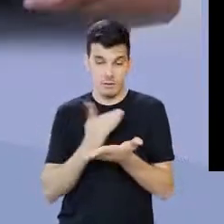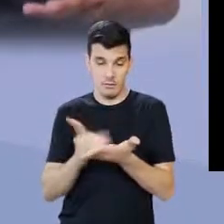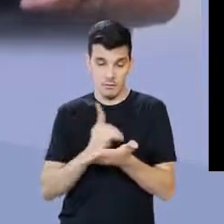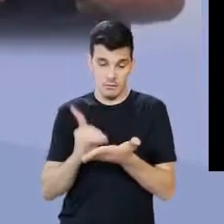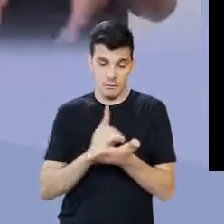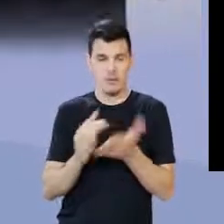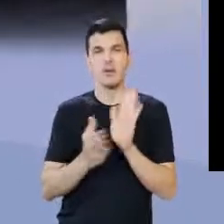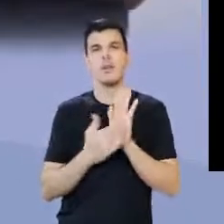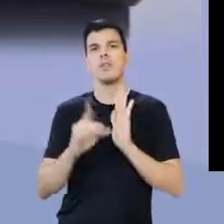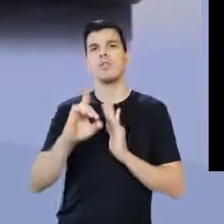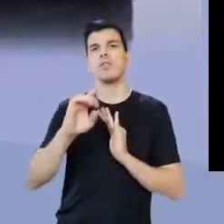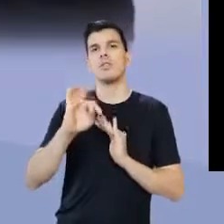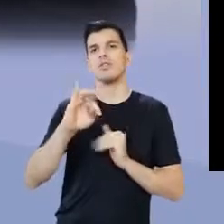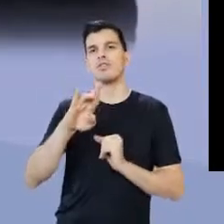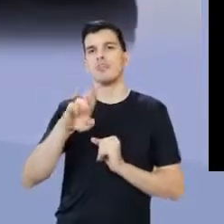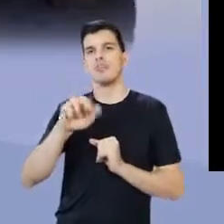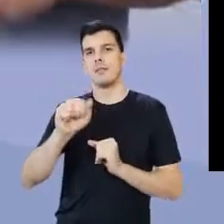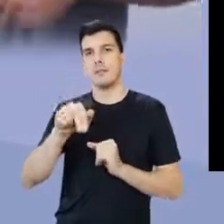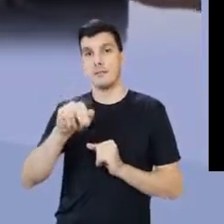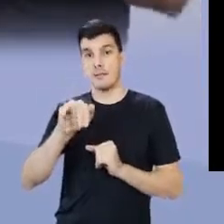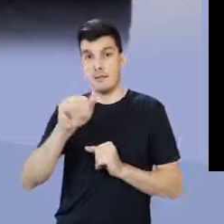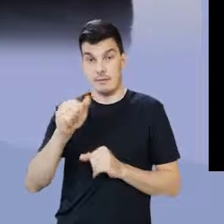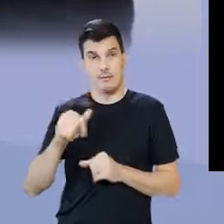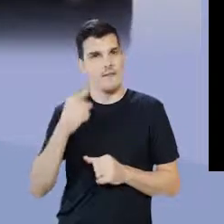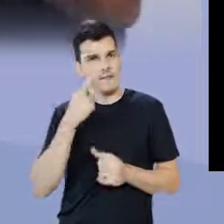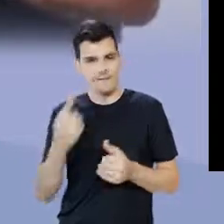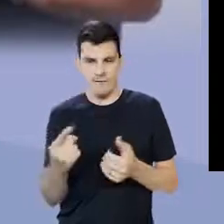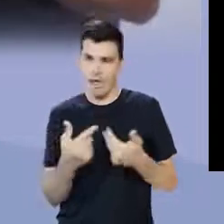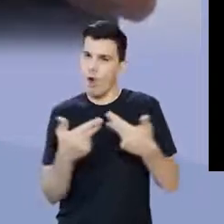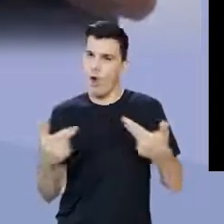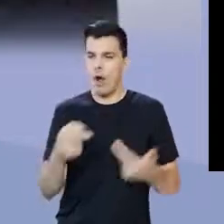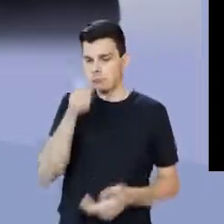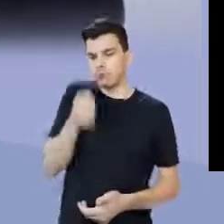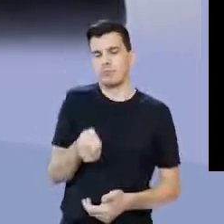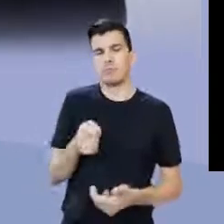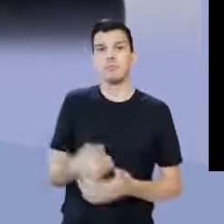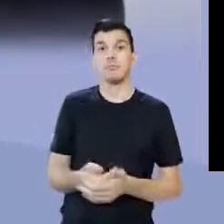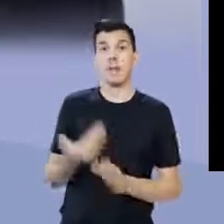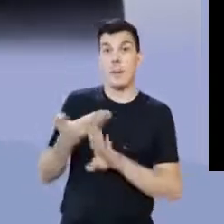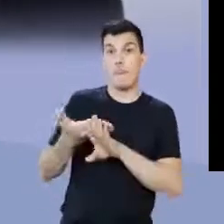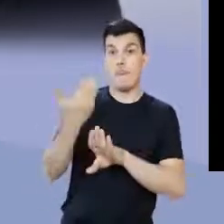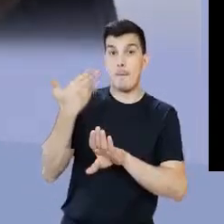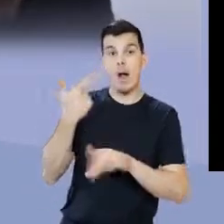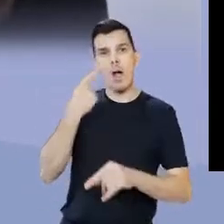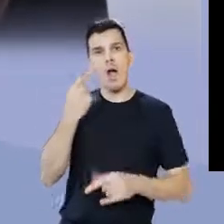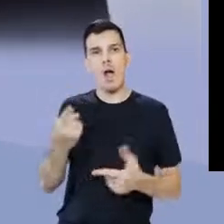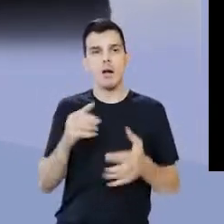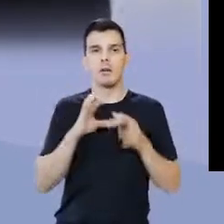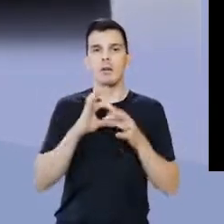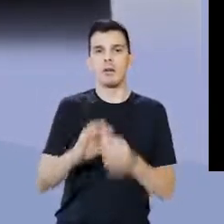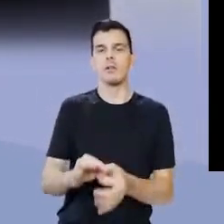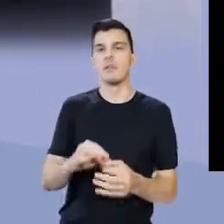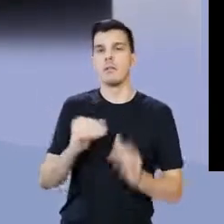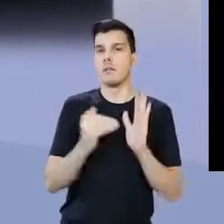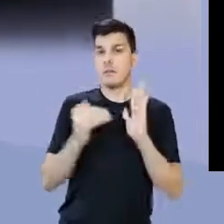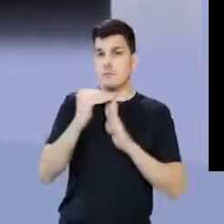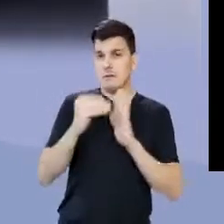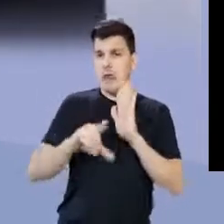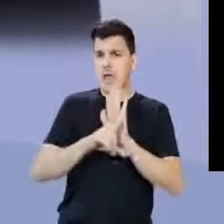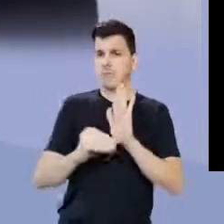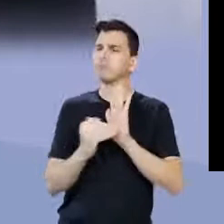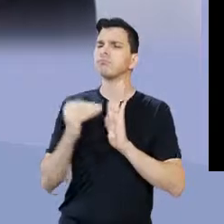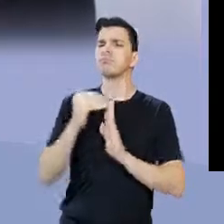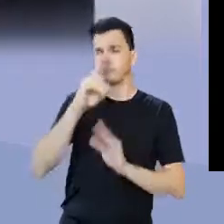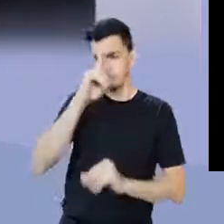ler tirania, vai aparecer muito com o nome de ditaduras, governos autoritários. Nessa época, não. Tirano é aquele que estava acima das leis,